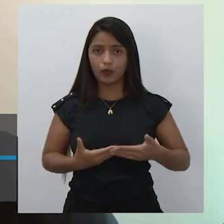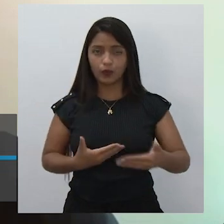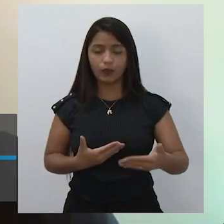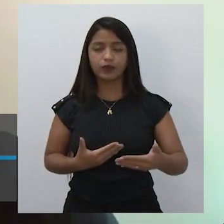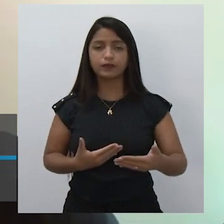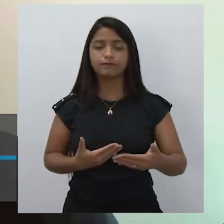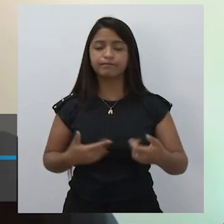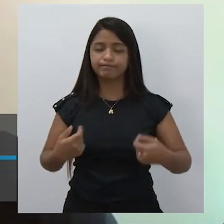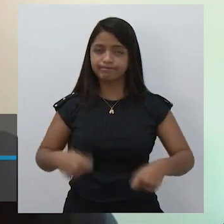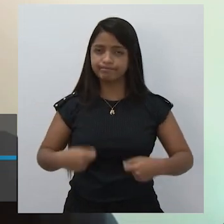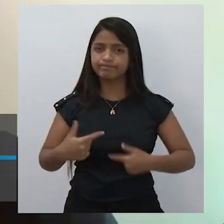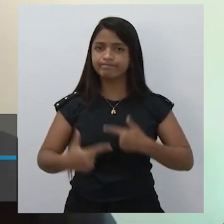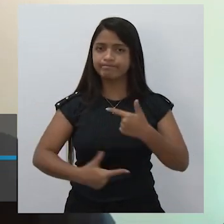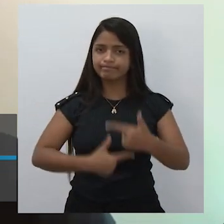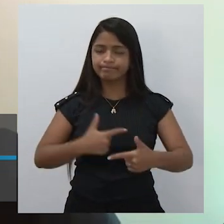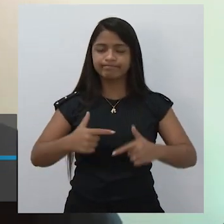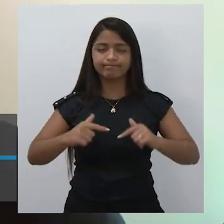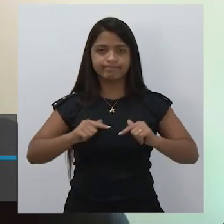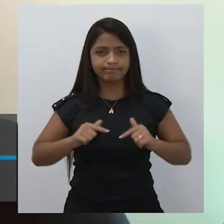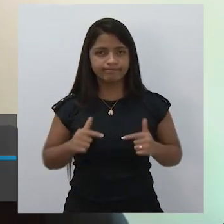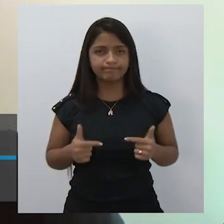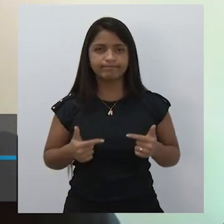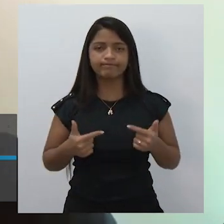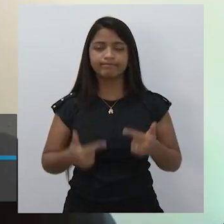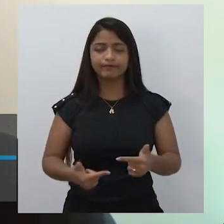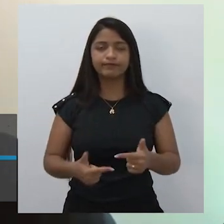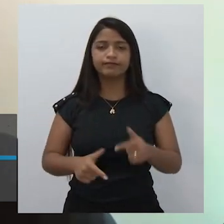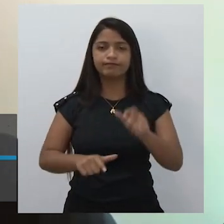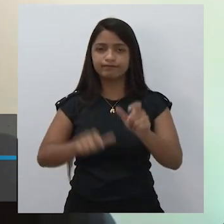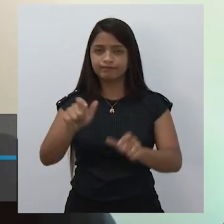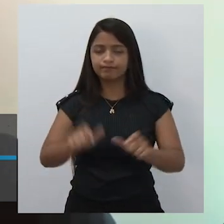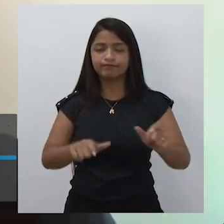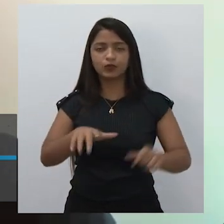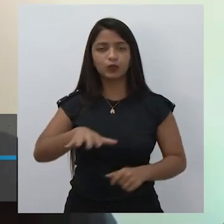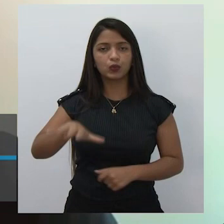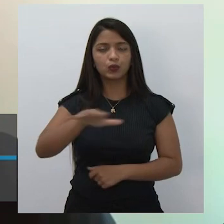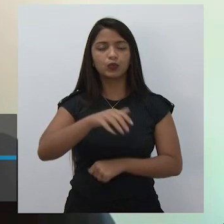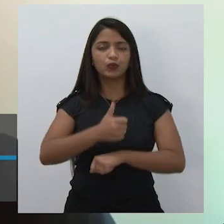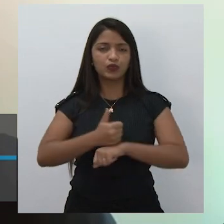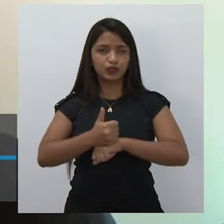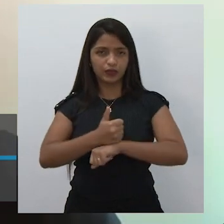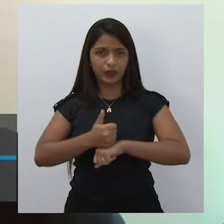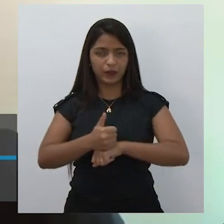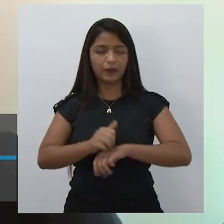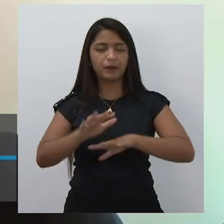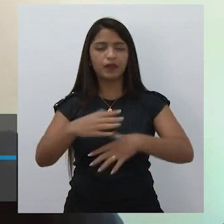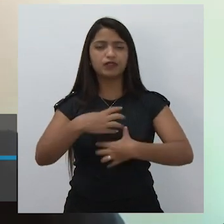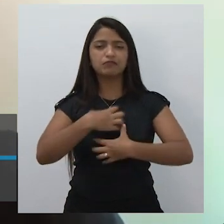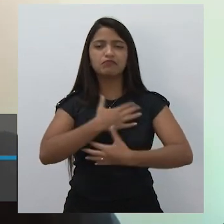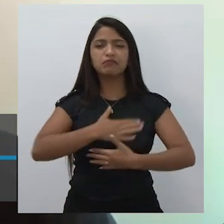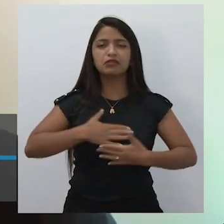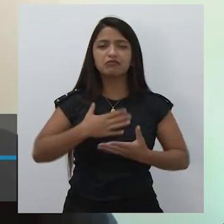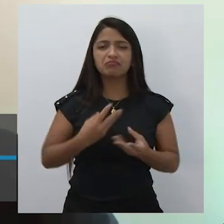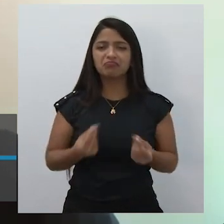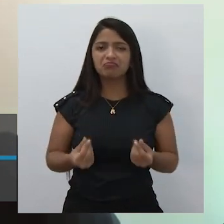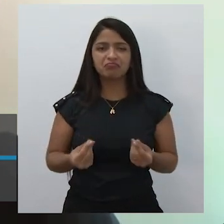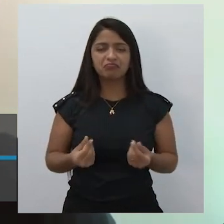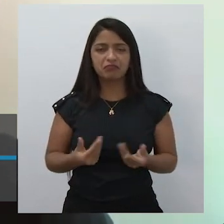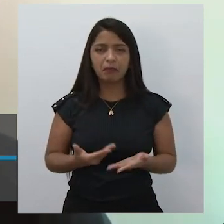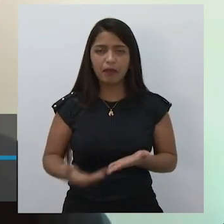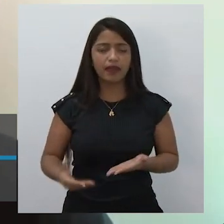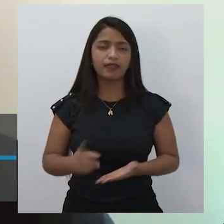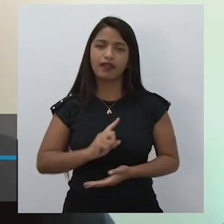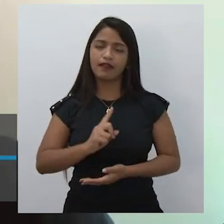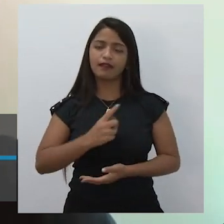trabalho intenso por parte dos profissionais, mas não menos prazerosa, né? não menos prazer